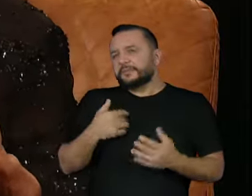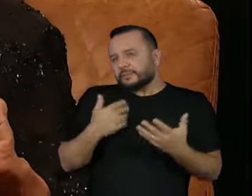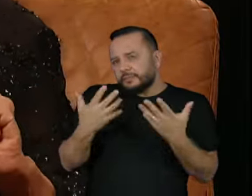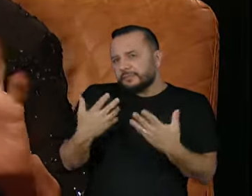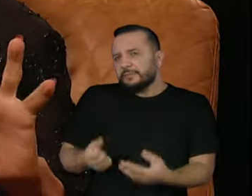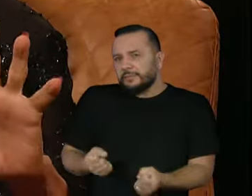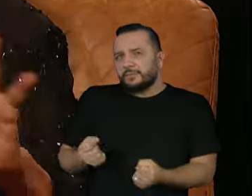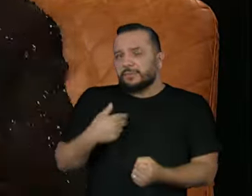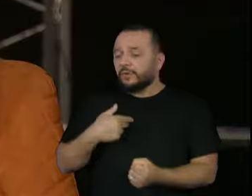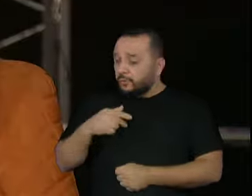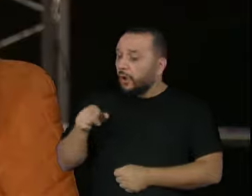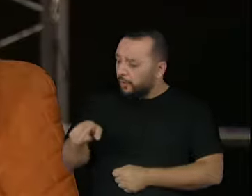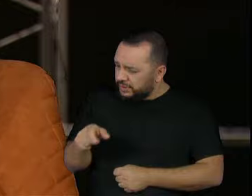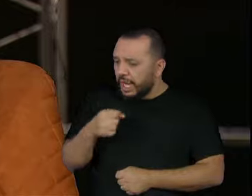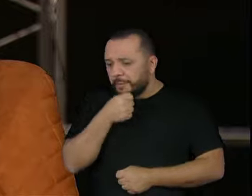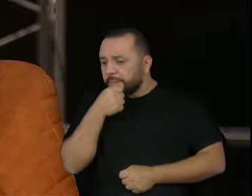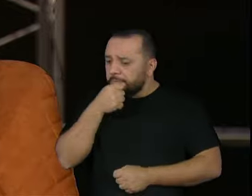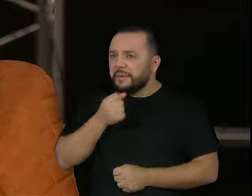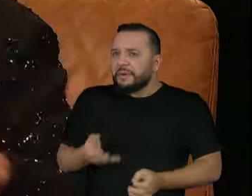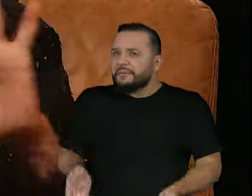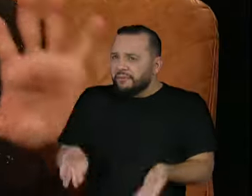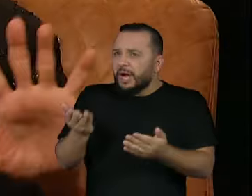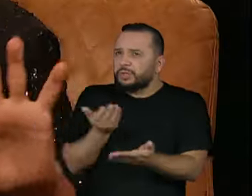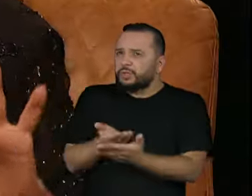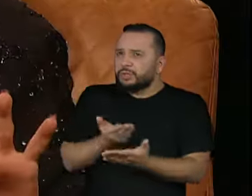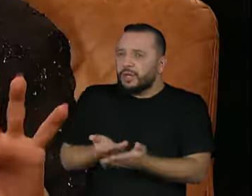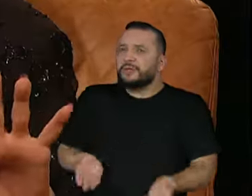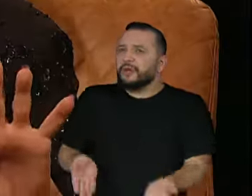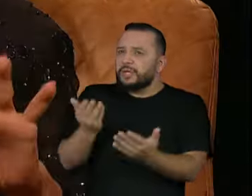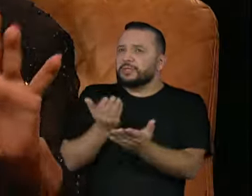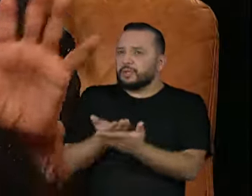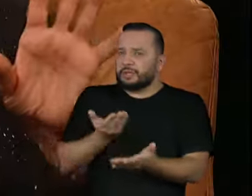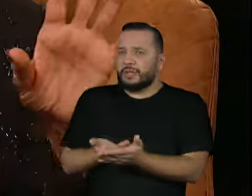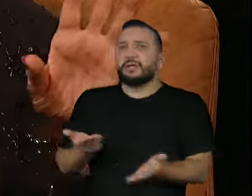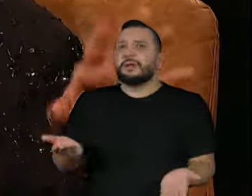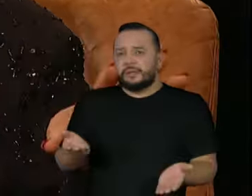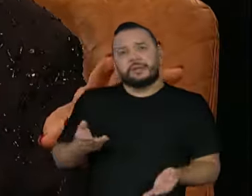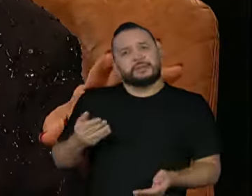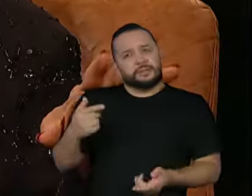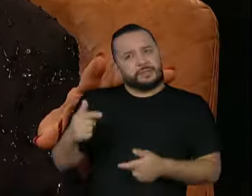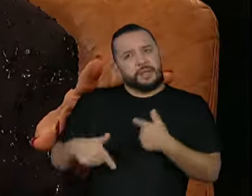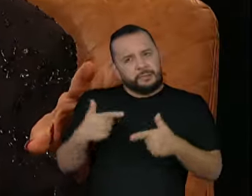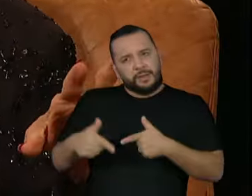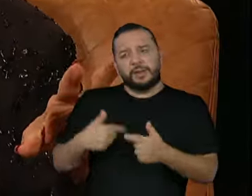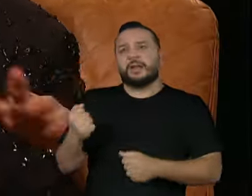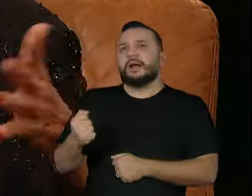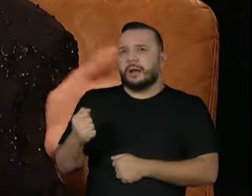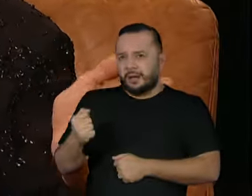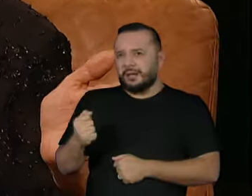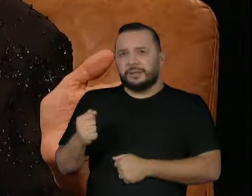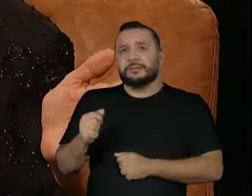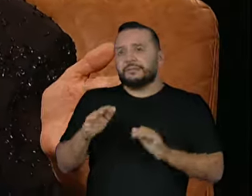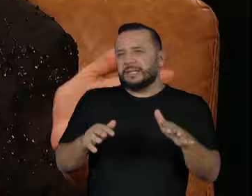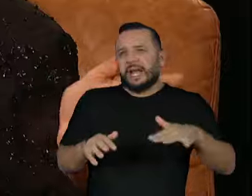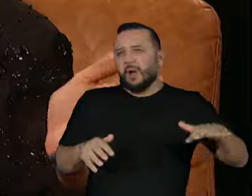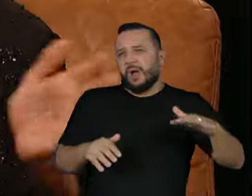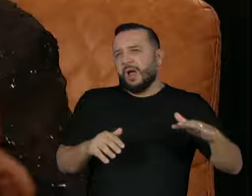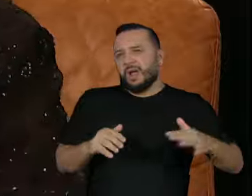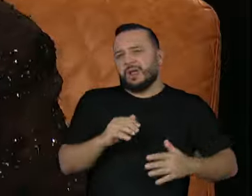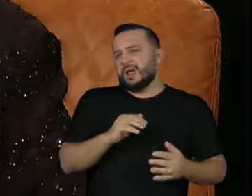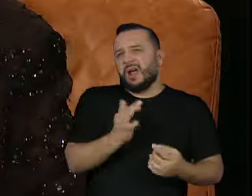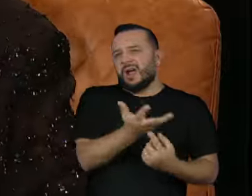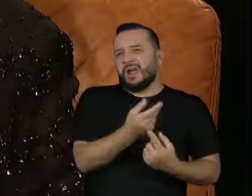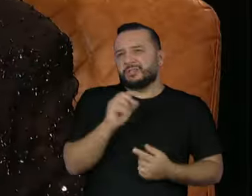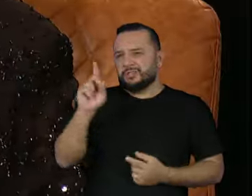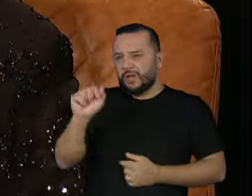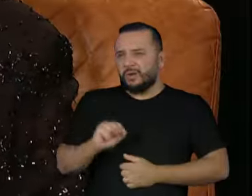Mas tem que estudar. O problema dela era, eu tinha só que estudar e trabalhar sem ser no meio artístico, mas não deu outra, né? Tive que